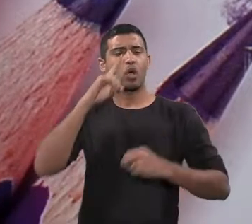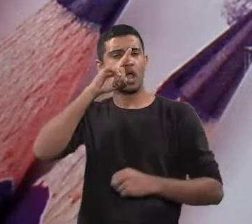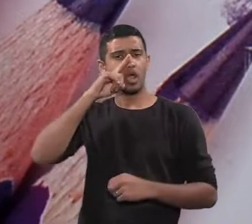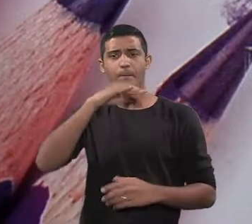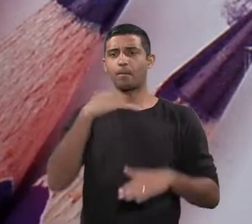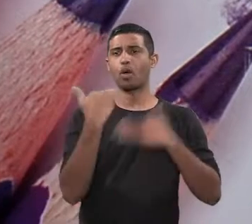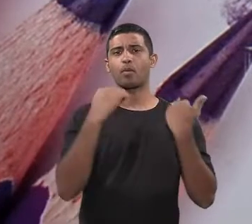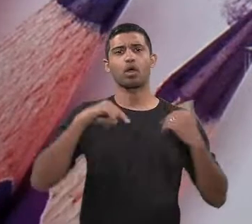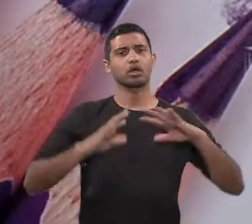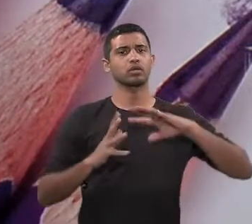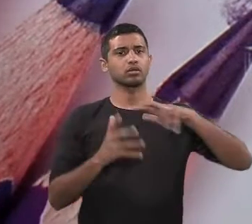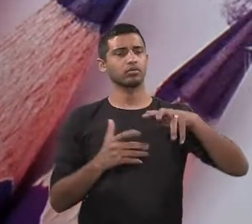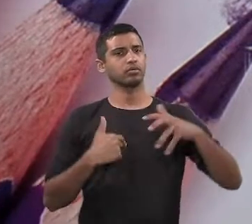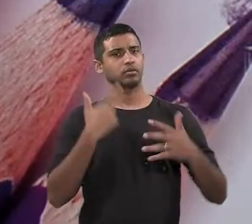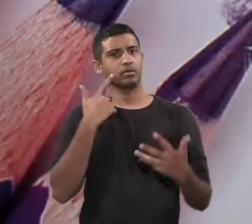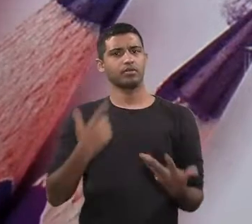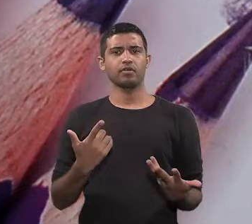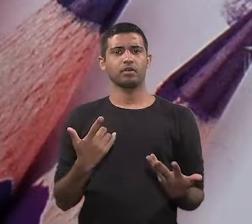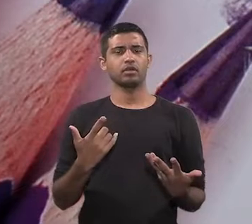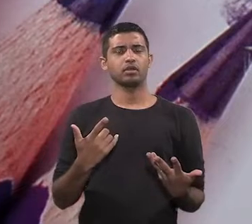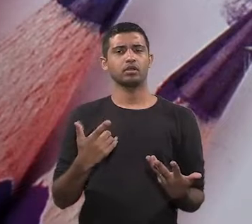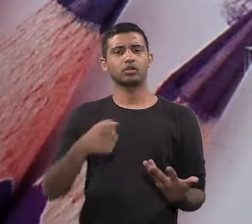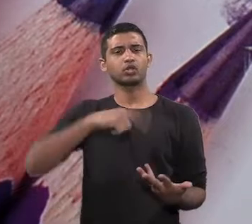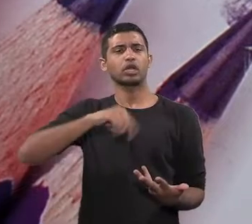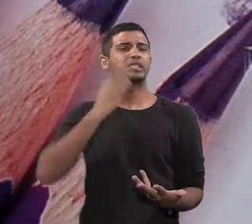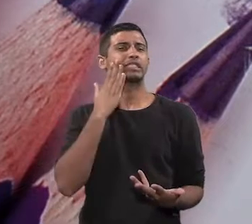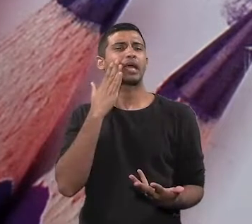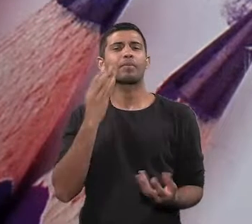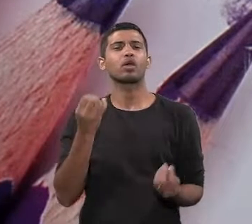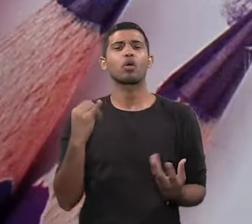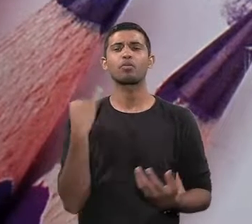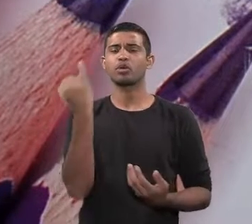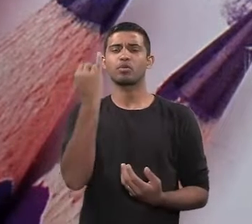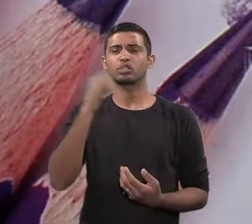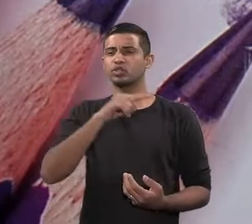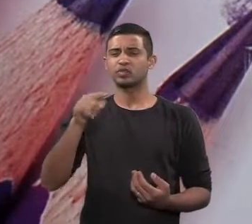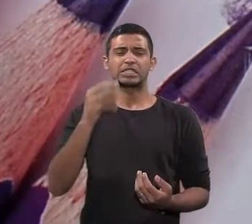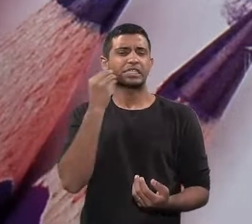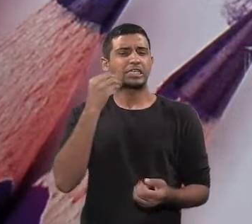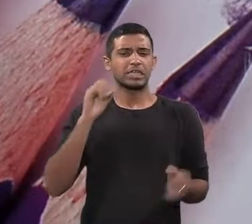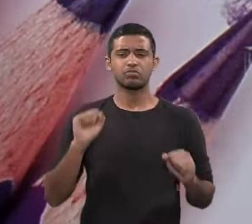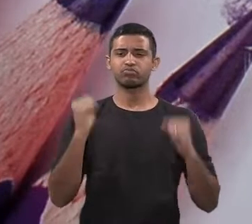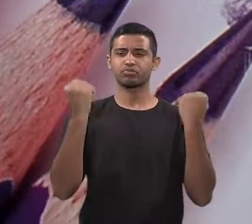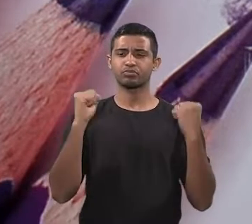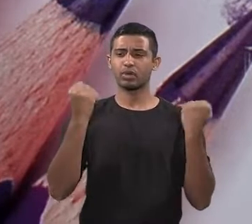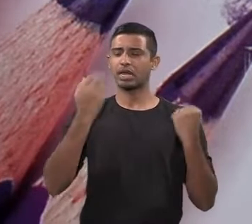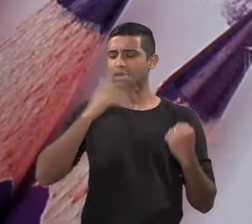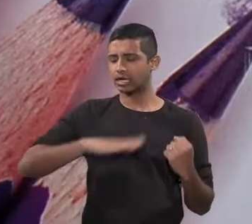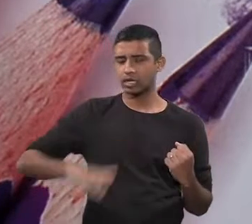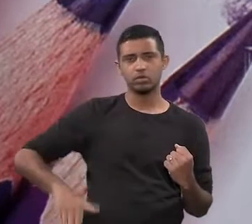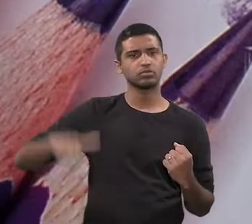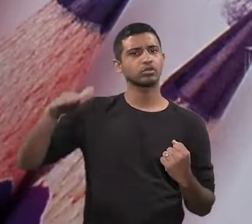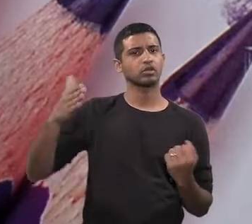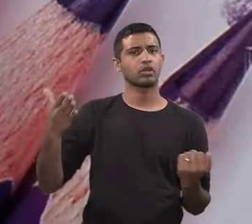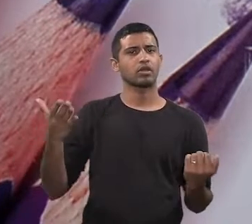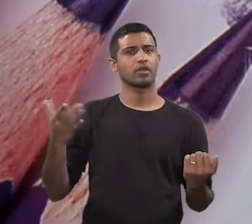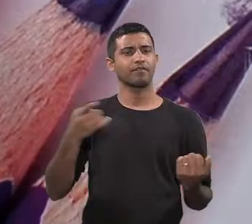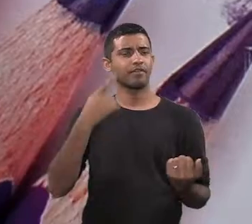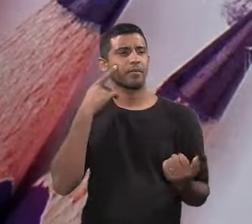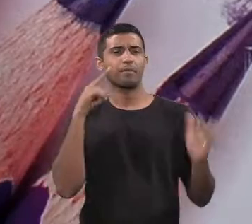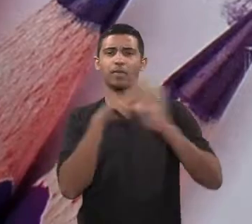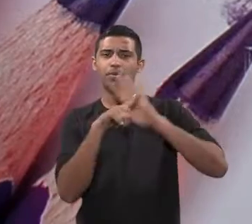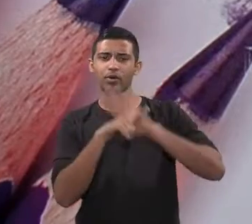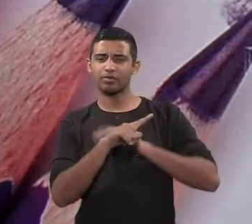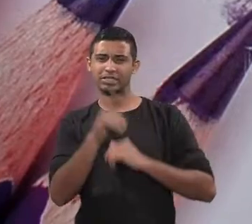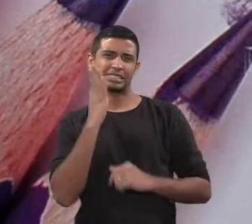morte no mundo. Nesse contexto, qual a importância de estimular a prática esportiva desde a infância? Para essas e